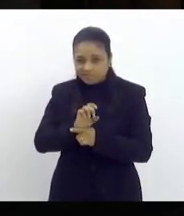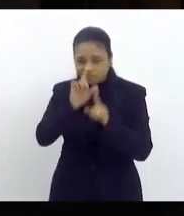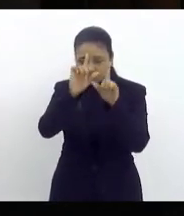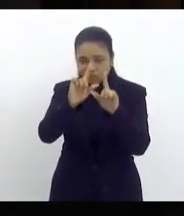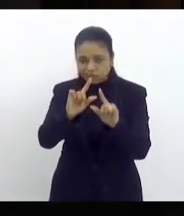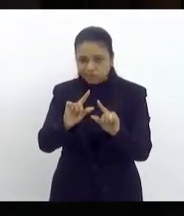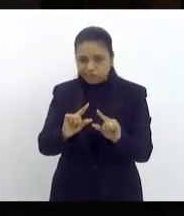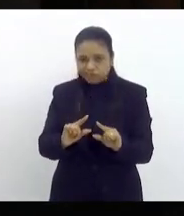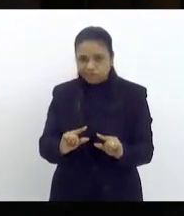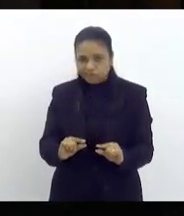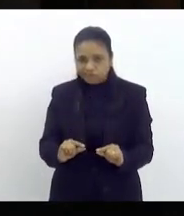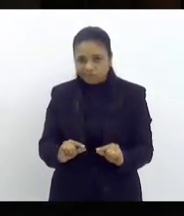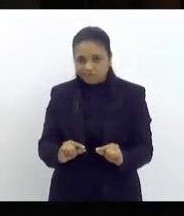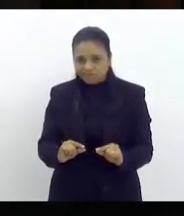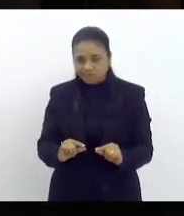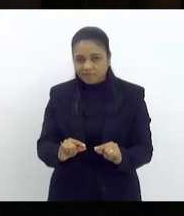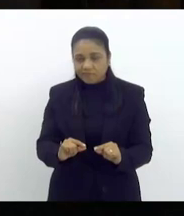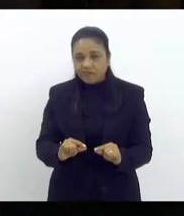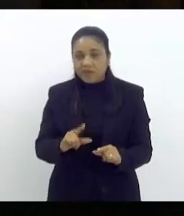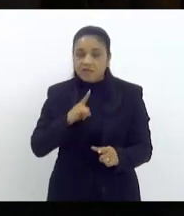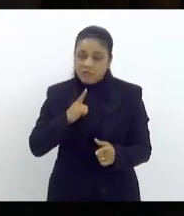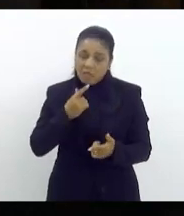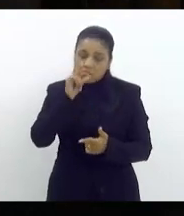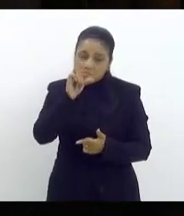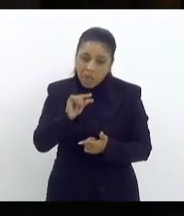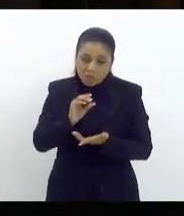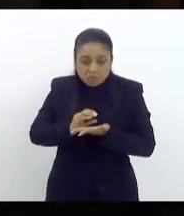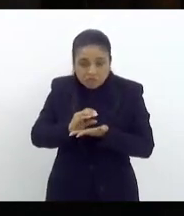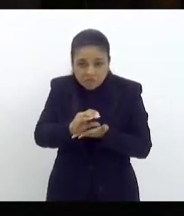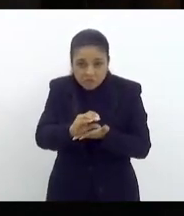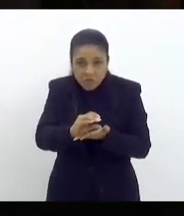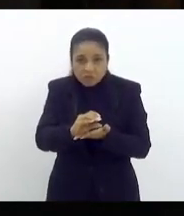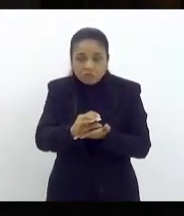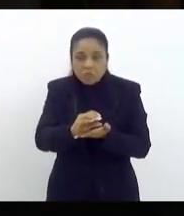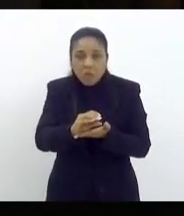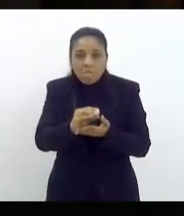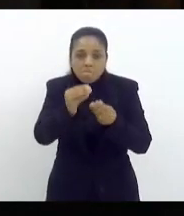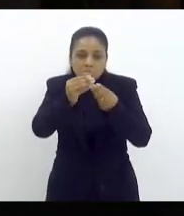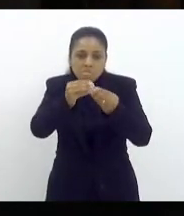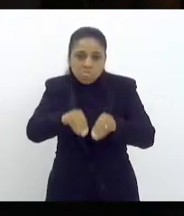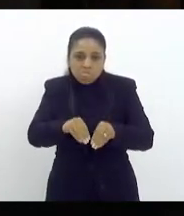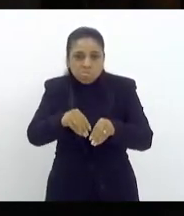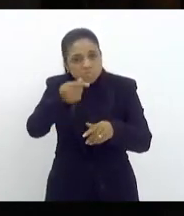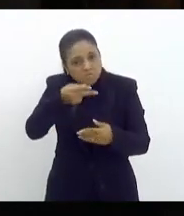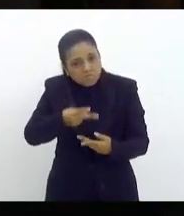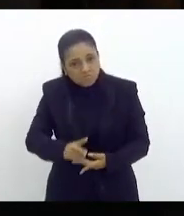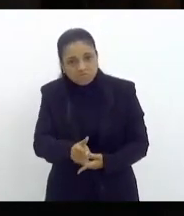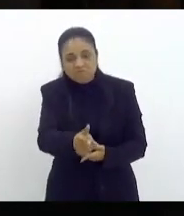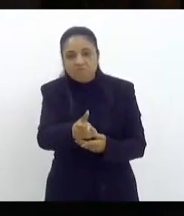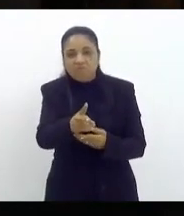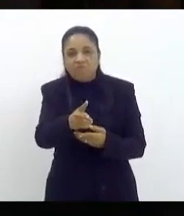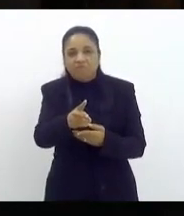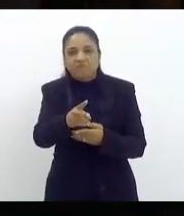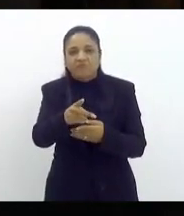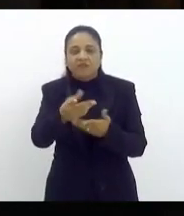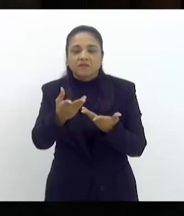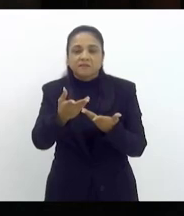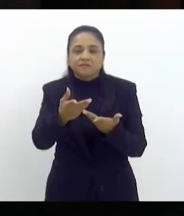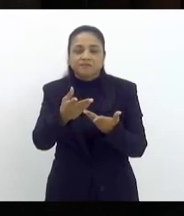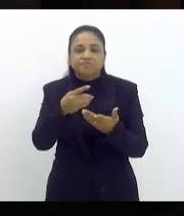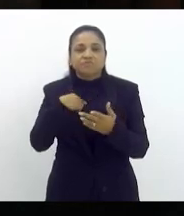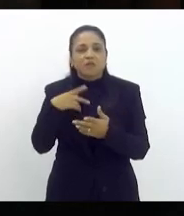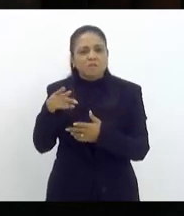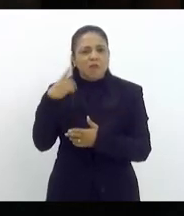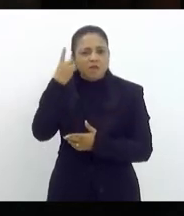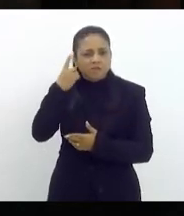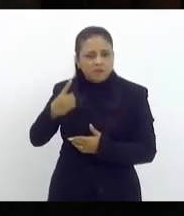só cai e se a gente tem menos investimento a tendência é que isso continue valorizo como disse minha companheira Dani Monteiro